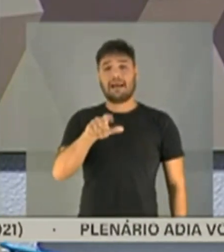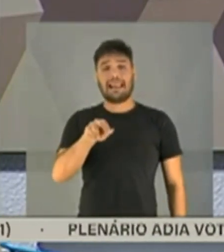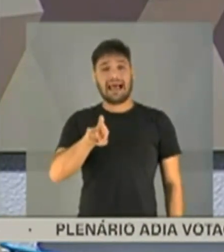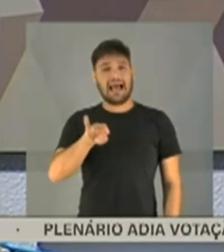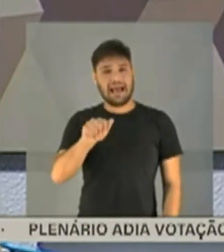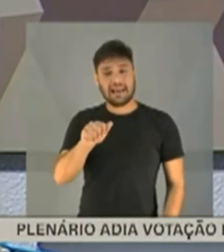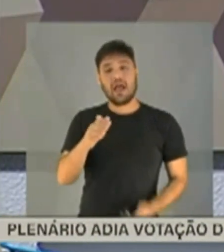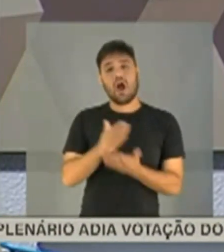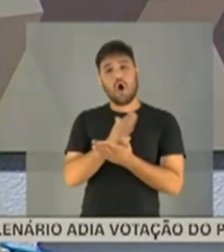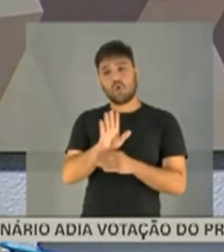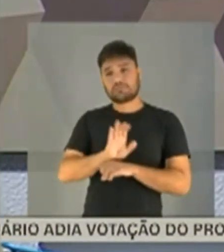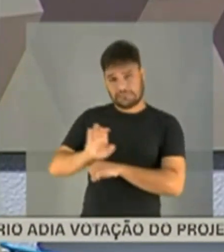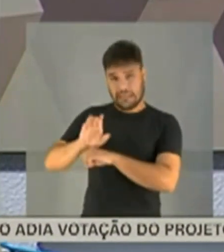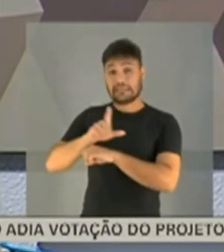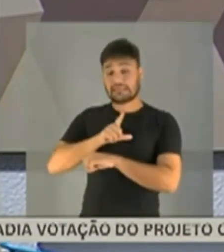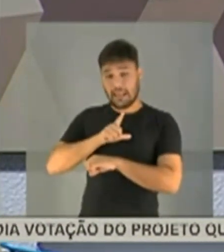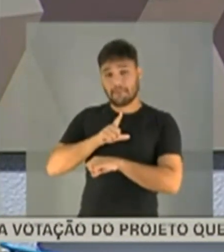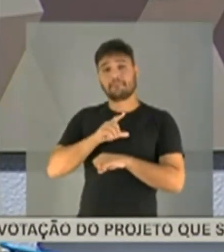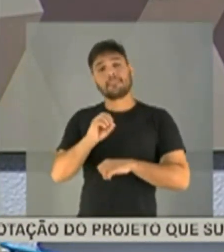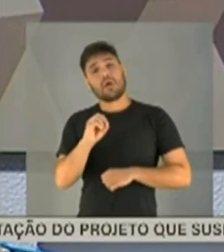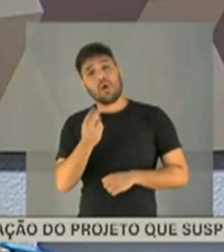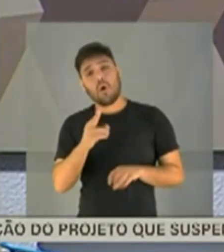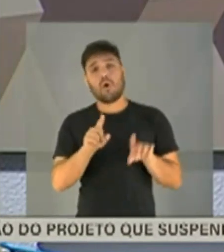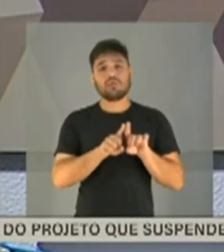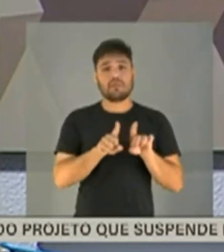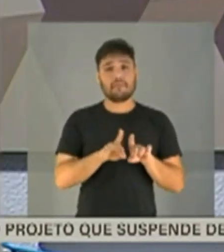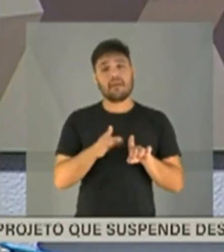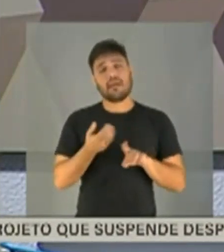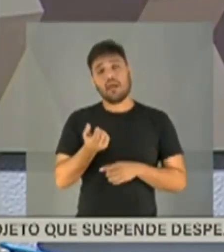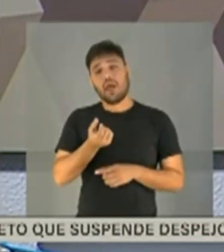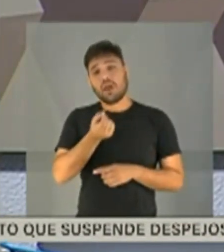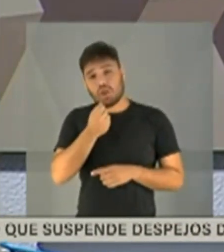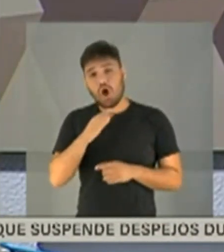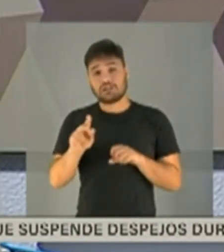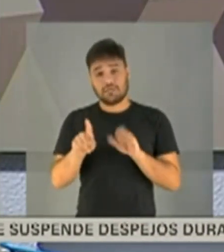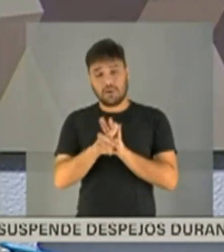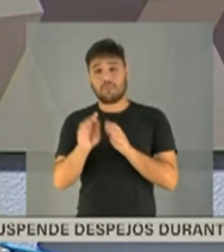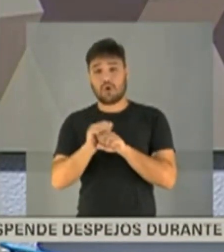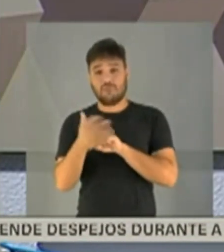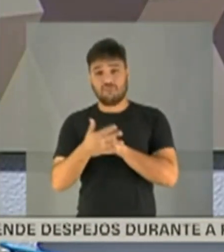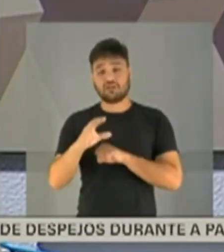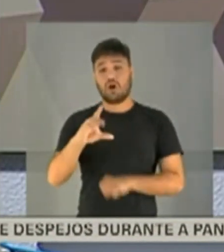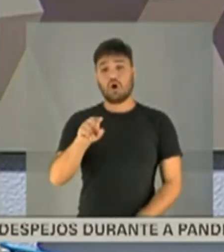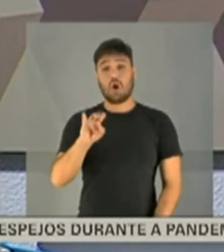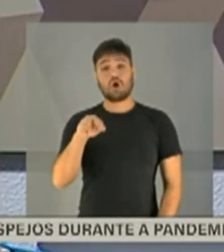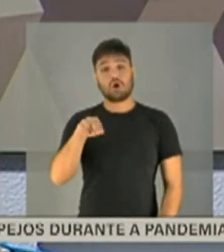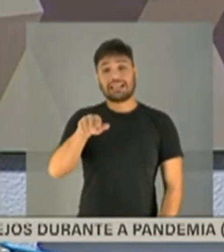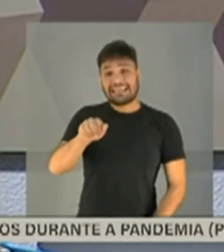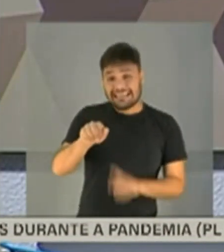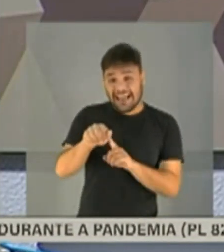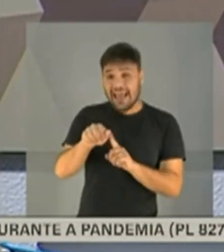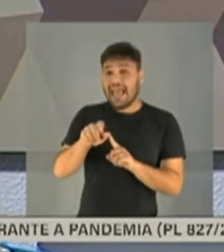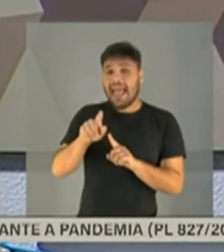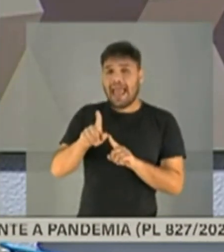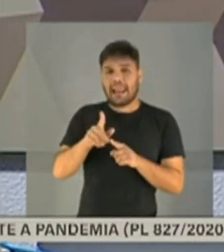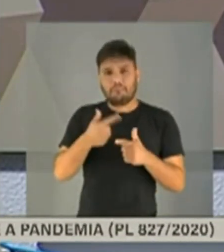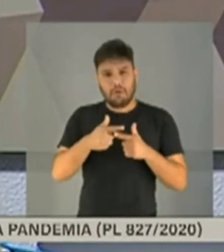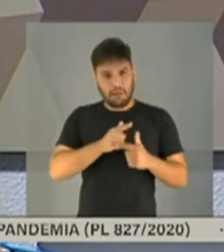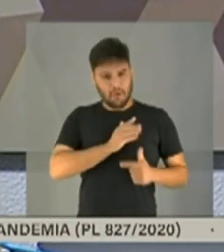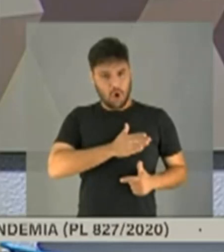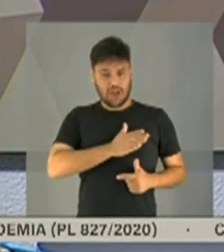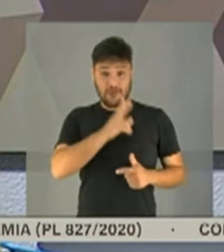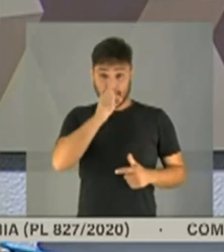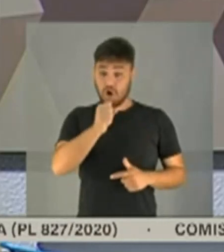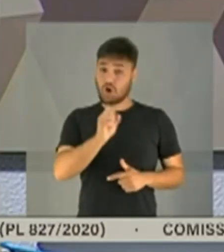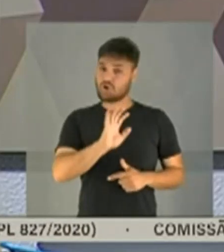várias regiões do país que tem, ou até mesmo para as doses preconizadas para a Covid, a cloroquina ela não tem se demonstrado um arritmogênico potente.